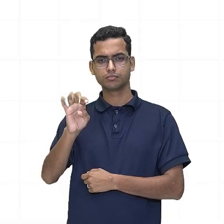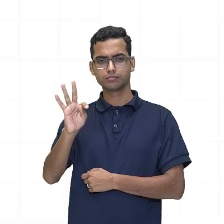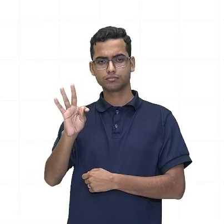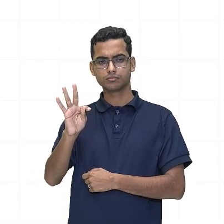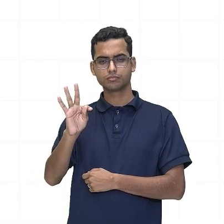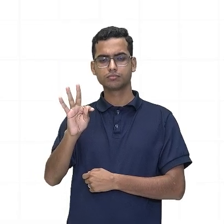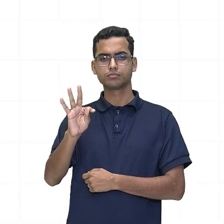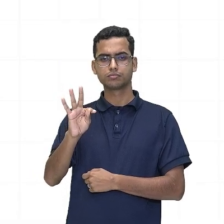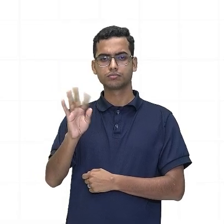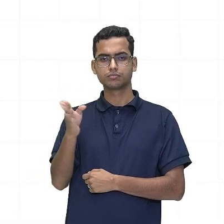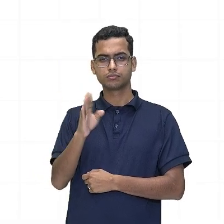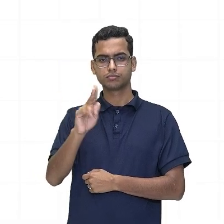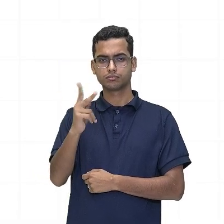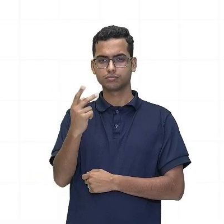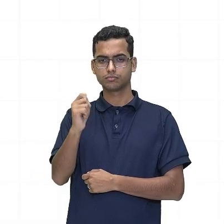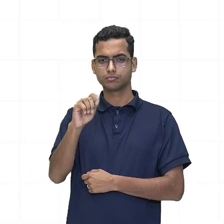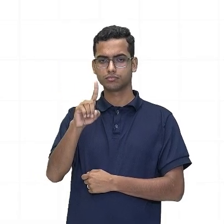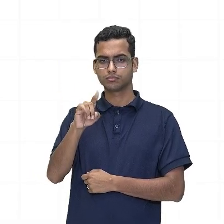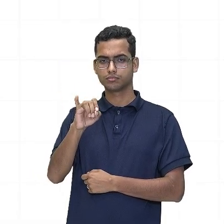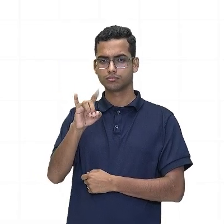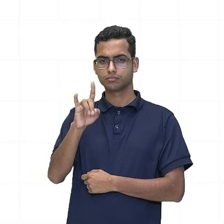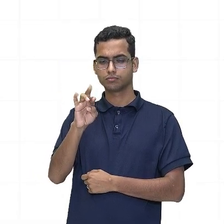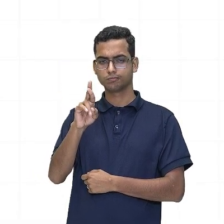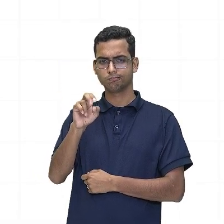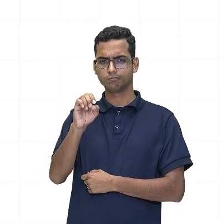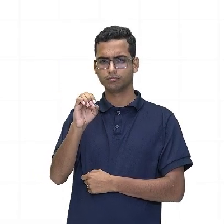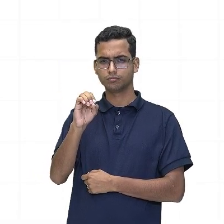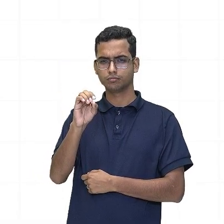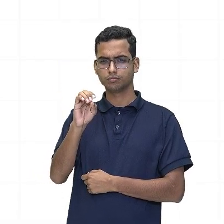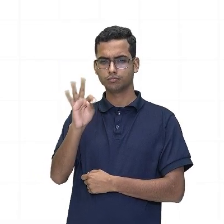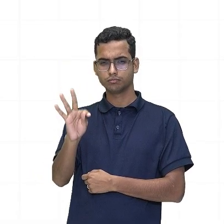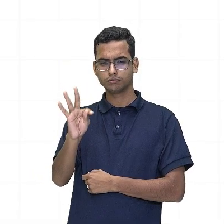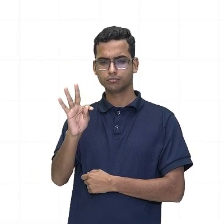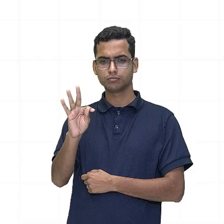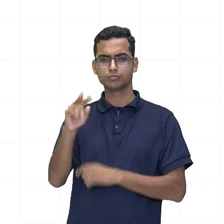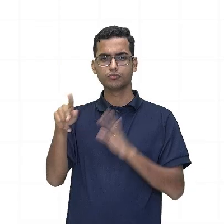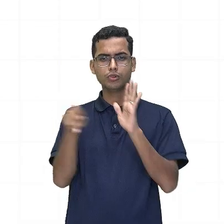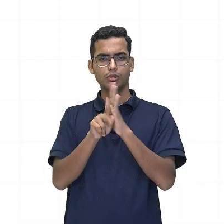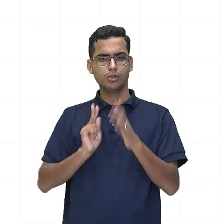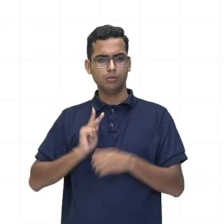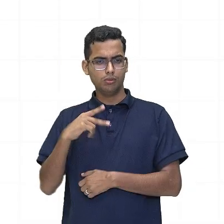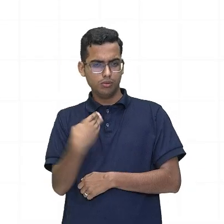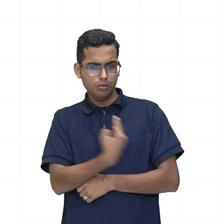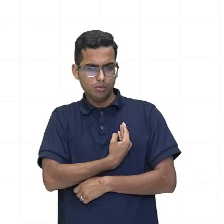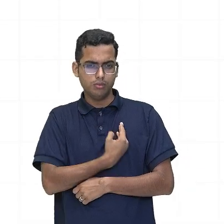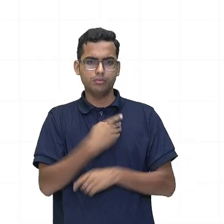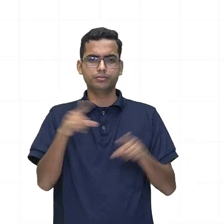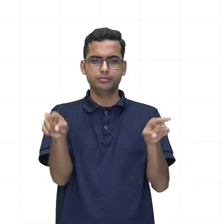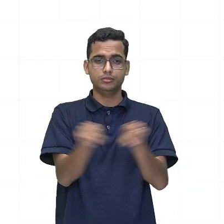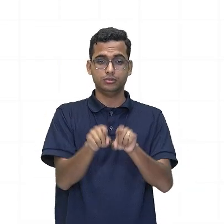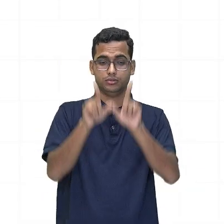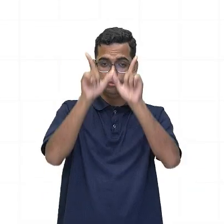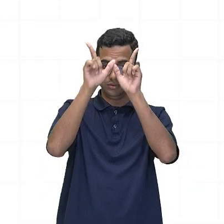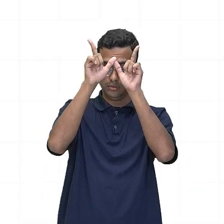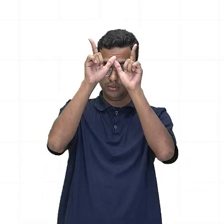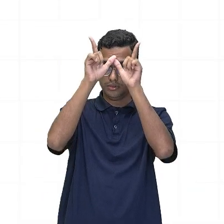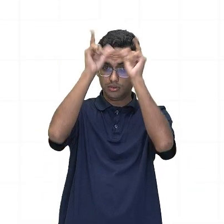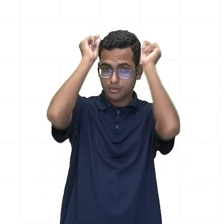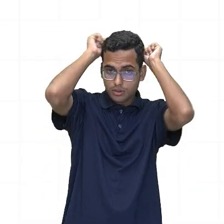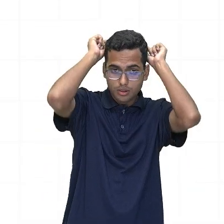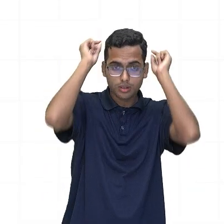hebraico, mas que em grego é o decálogo, as 10 palavras, ou os 10 mandamentos em português. É